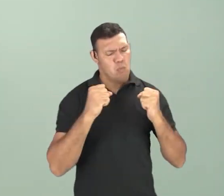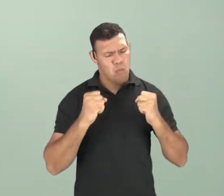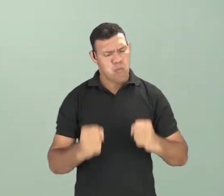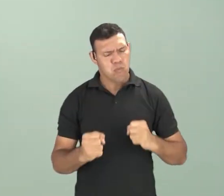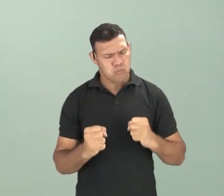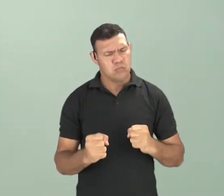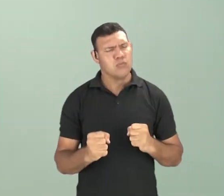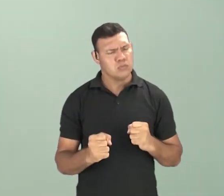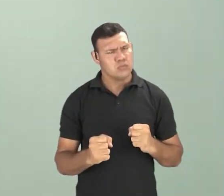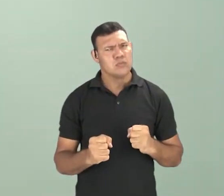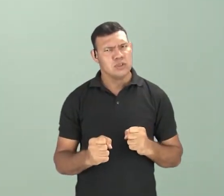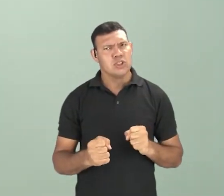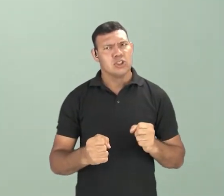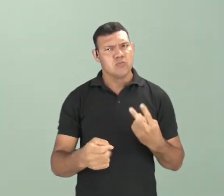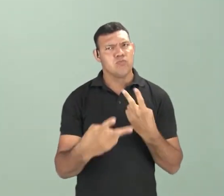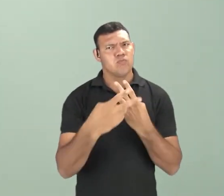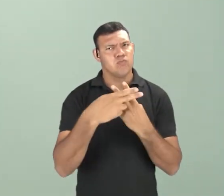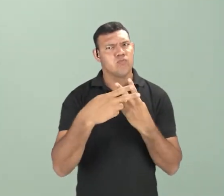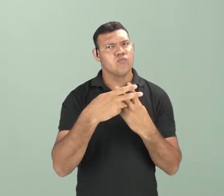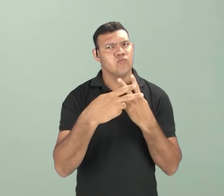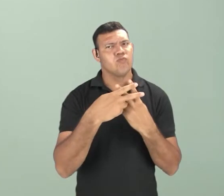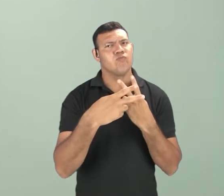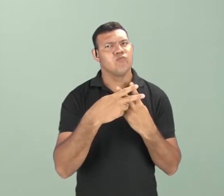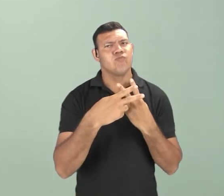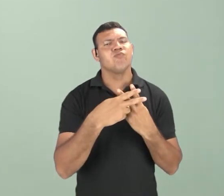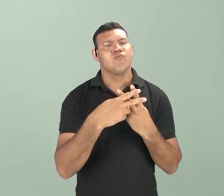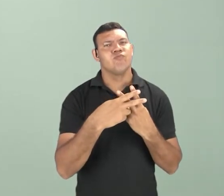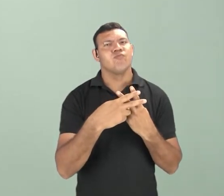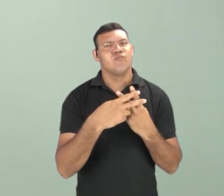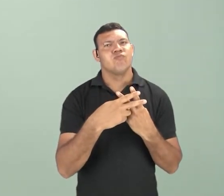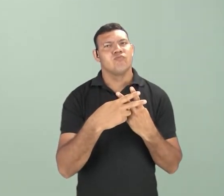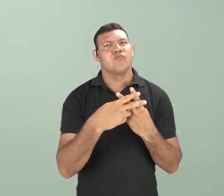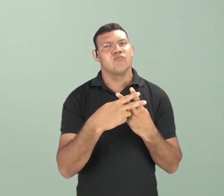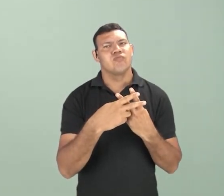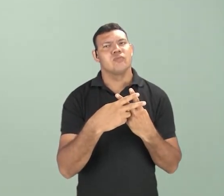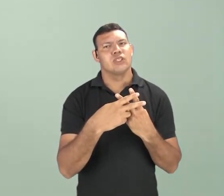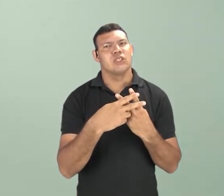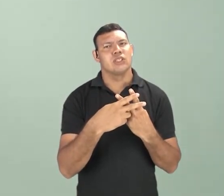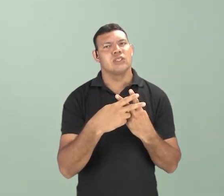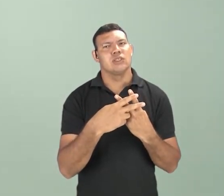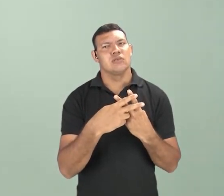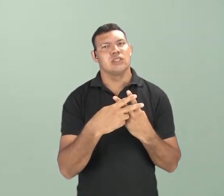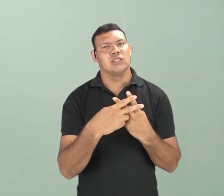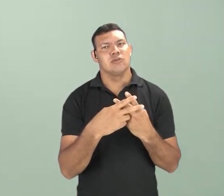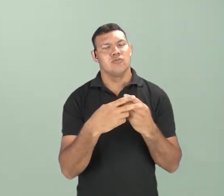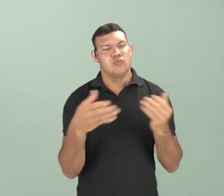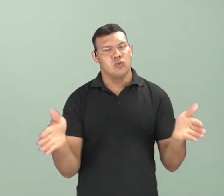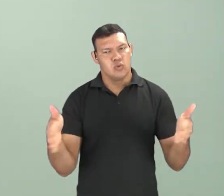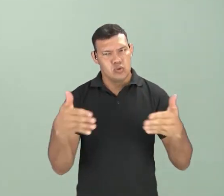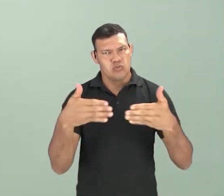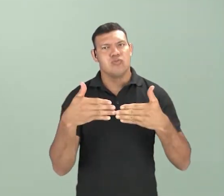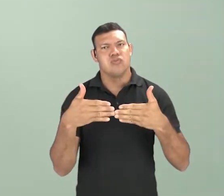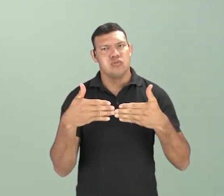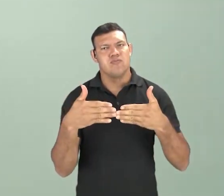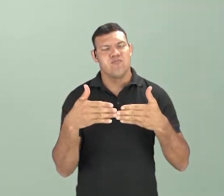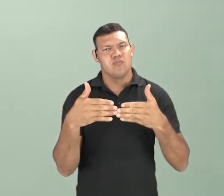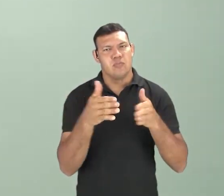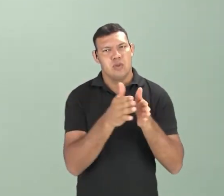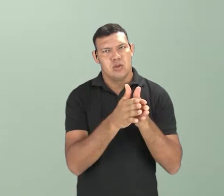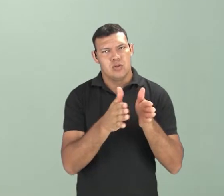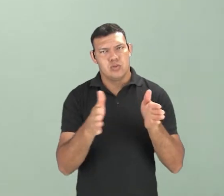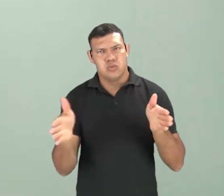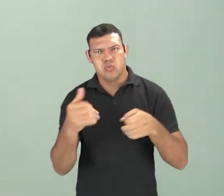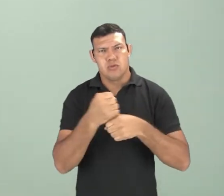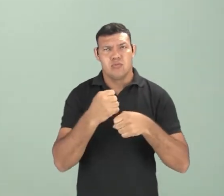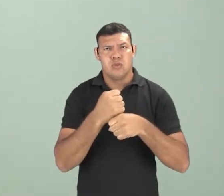né, trancafiada, né, que reclusão é quando a pessoa está, certo, em regime fechado, nesse período aí de 3